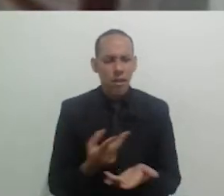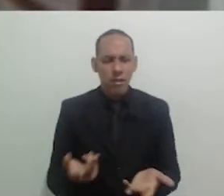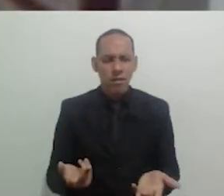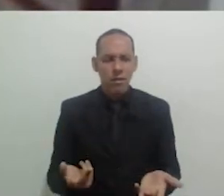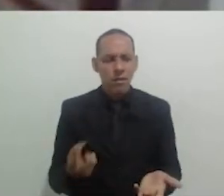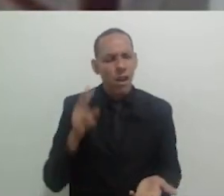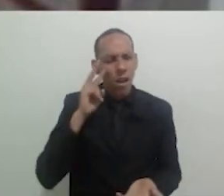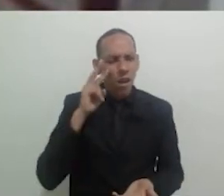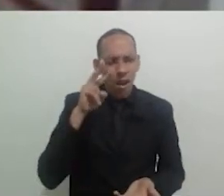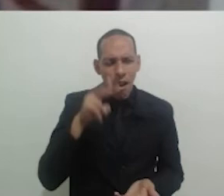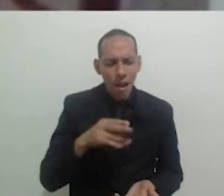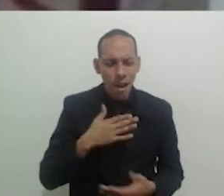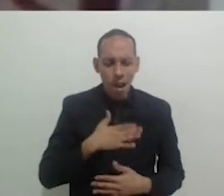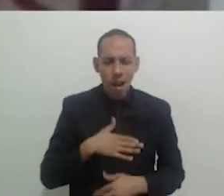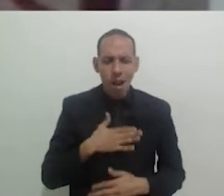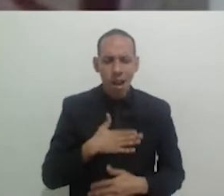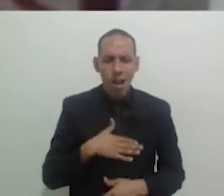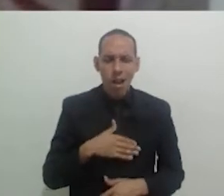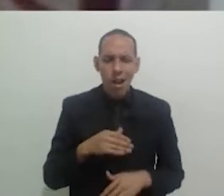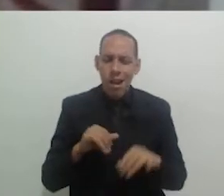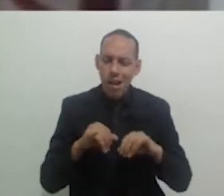para proclamar direito esse resultado.